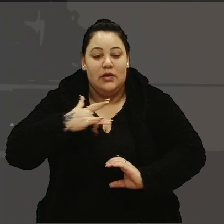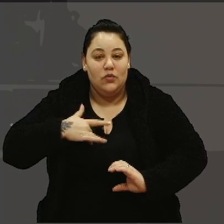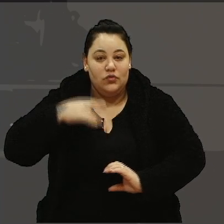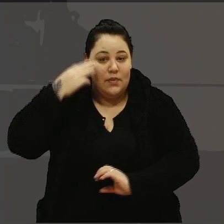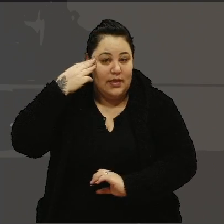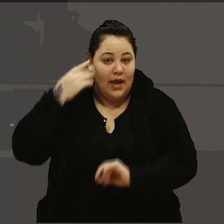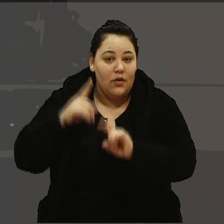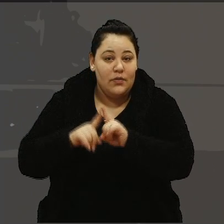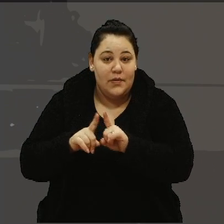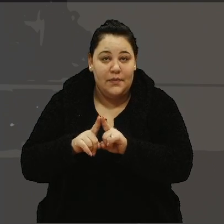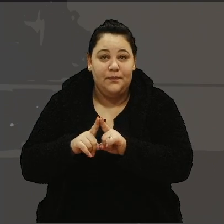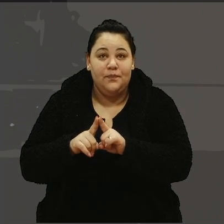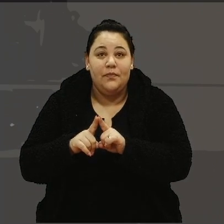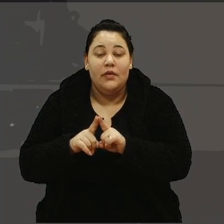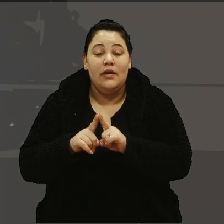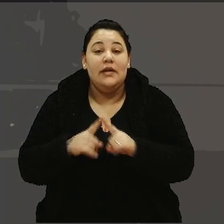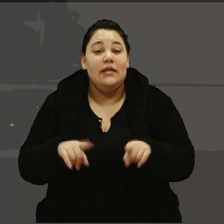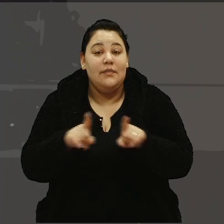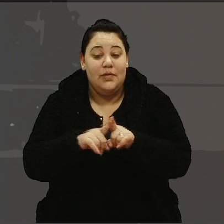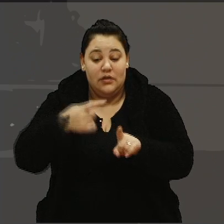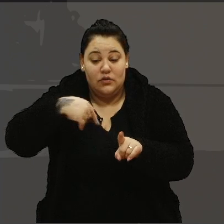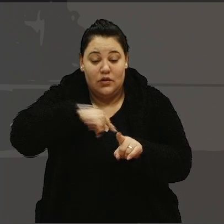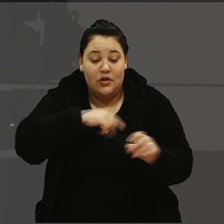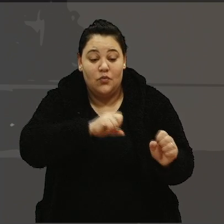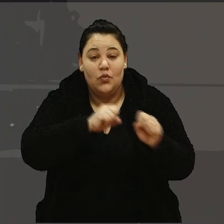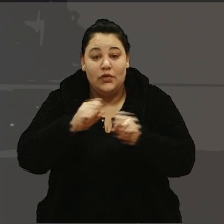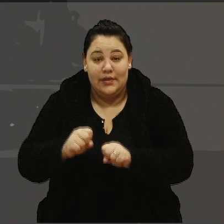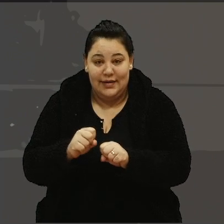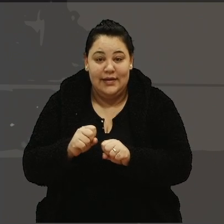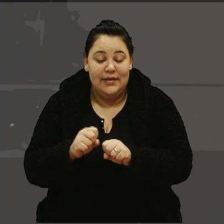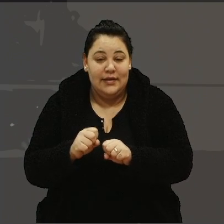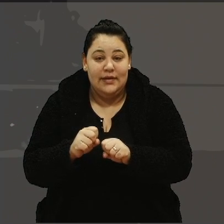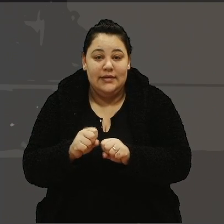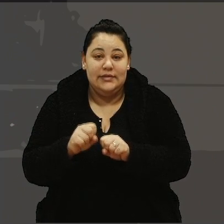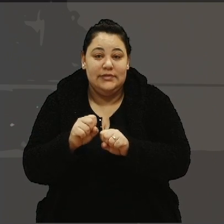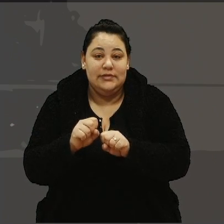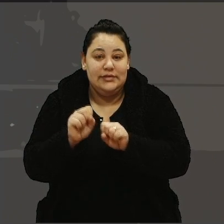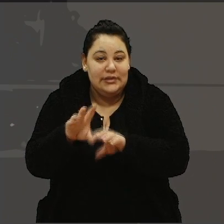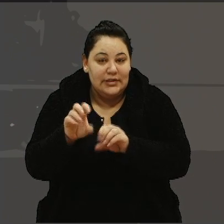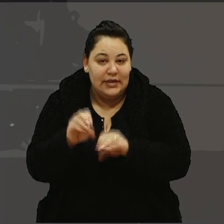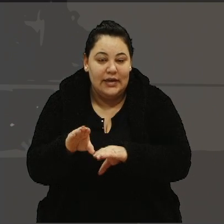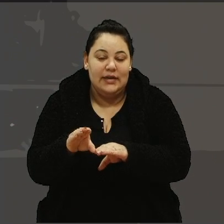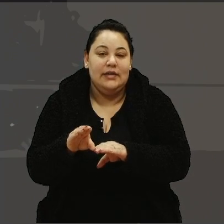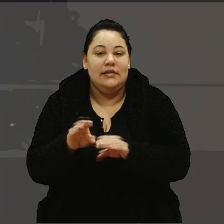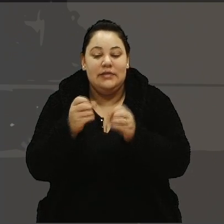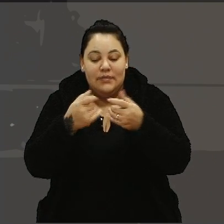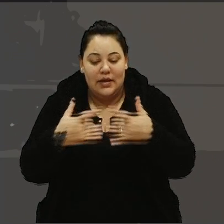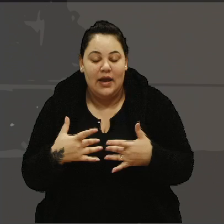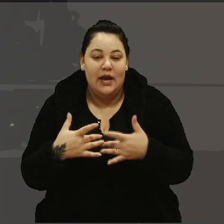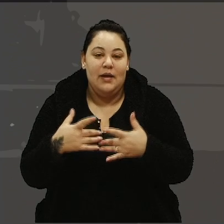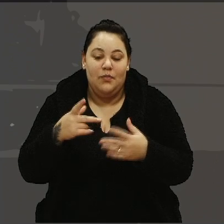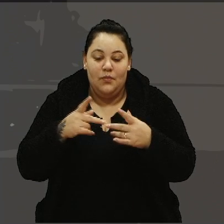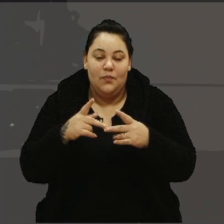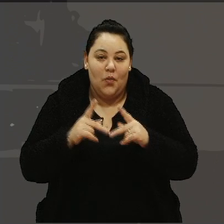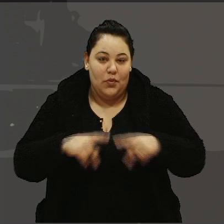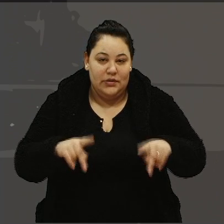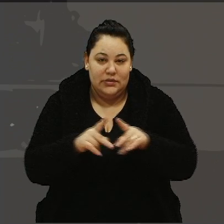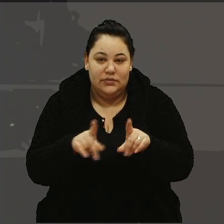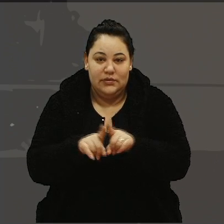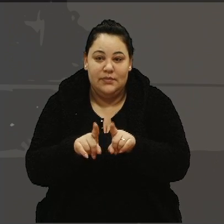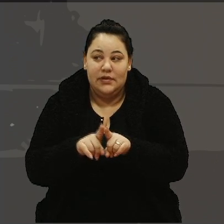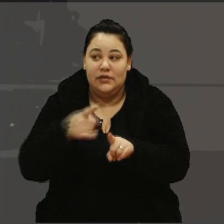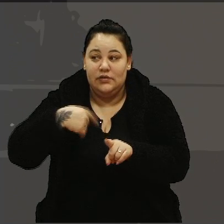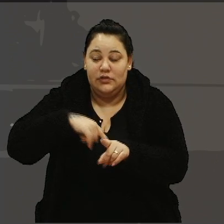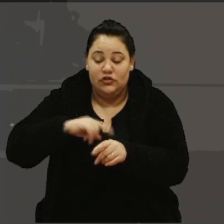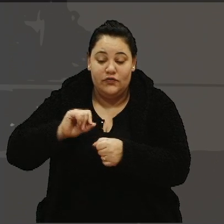e também a gente poder orientar a população, que é o que nós temos feito muito sempre, mas mais no projeto, agora com a